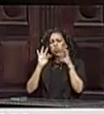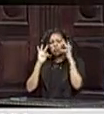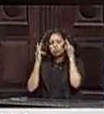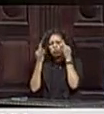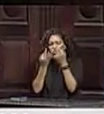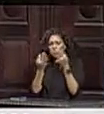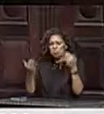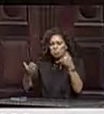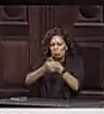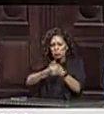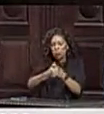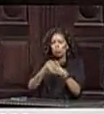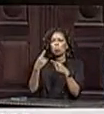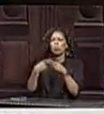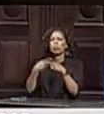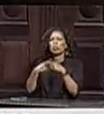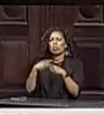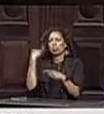porque